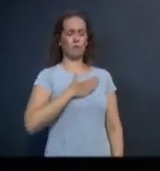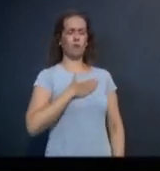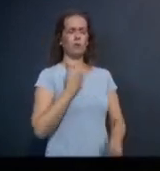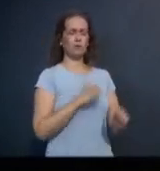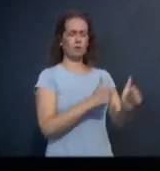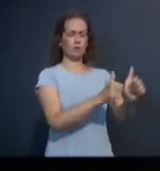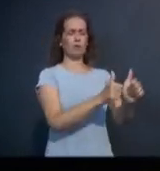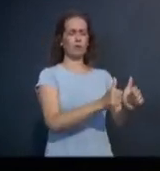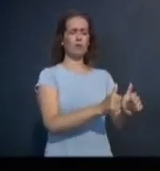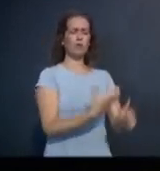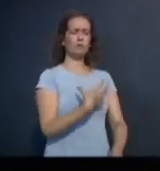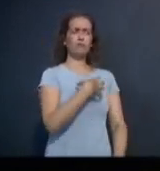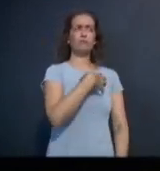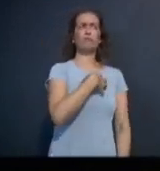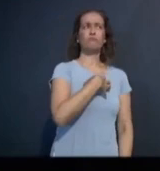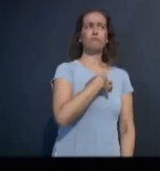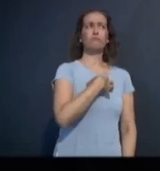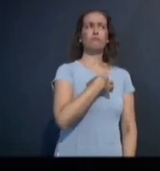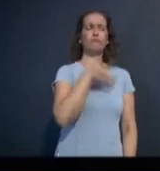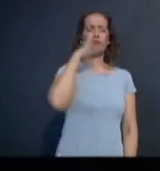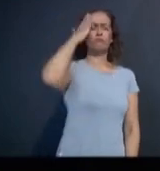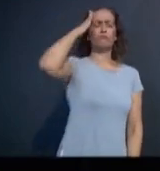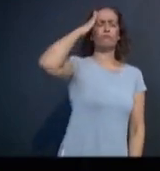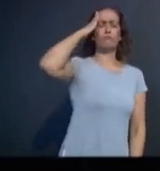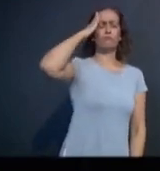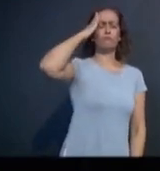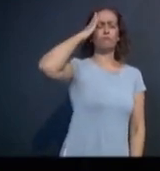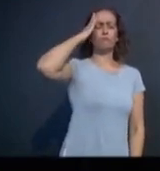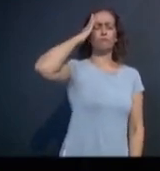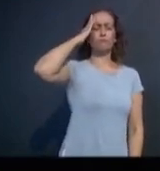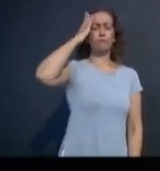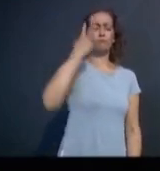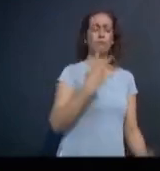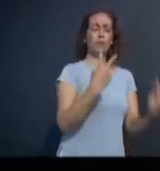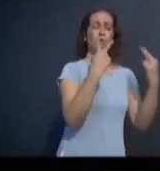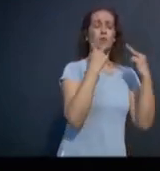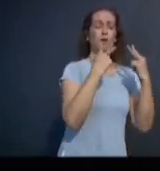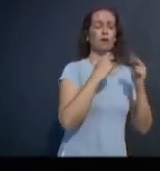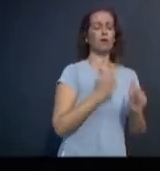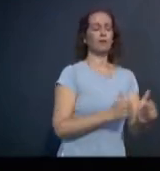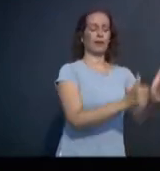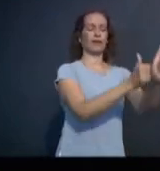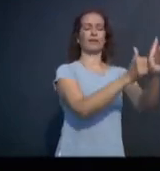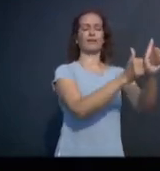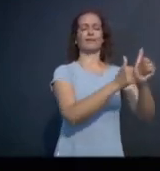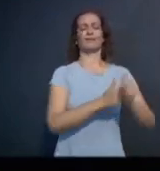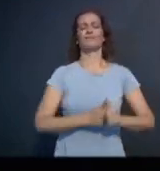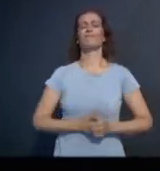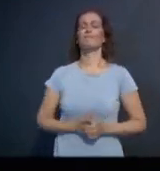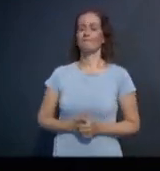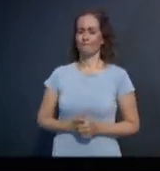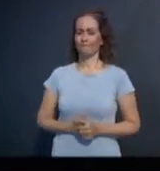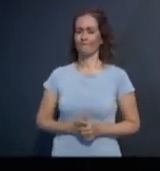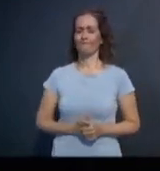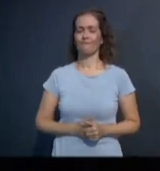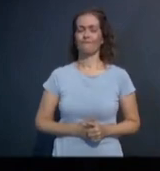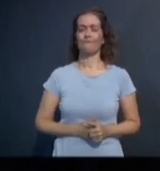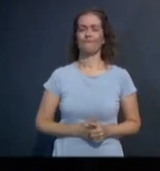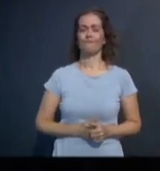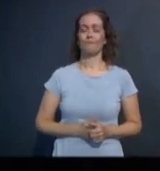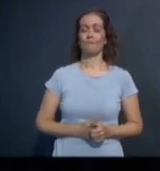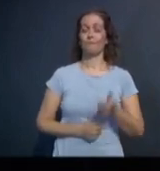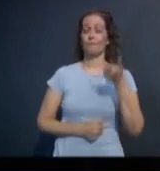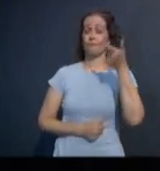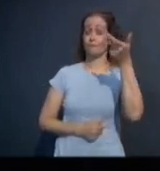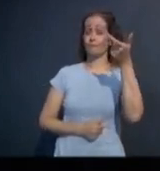ovelhas ouvem a minha voz, e elas me seguem." Por quê? Aqui é a palavra